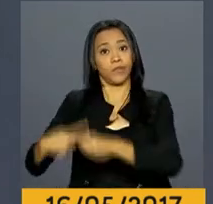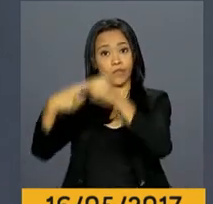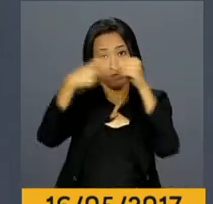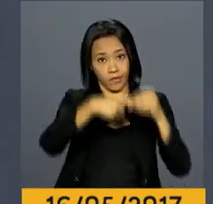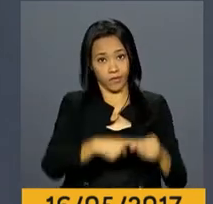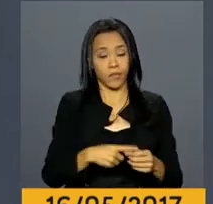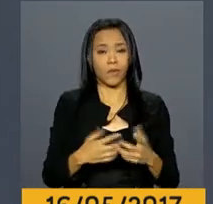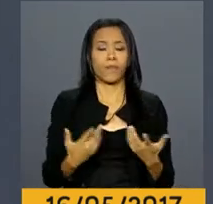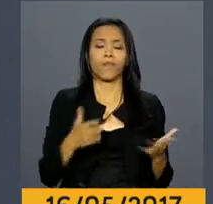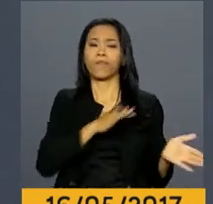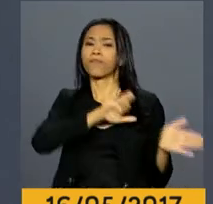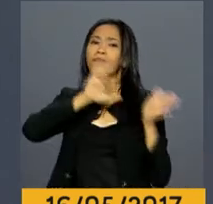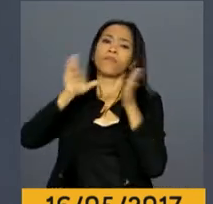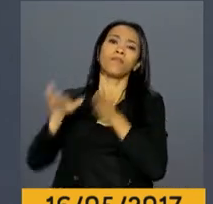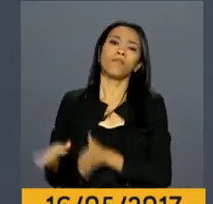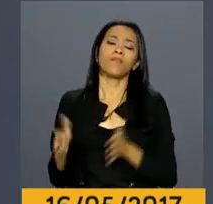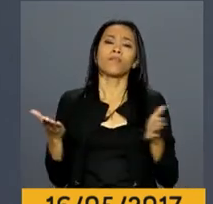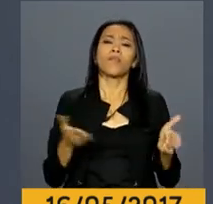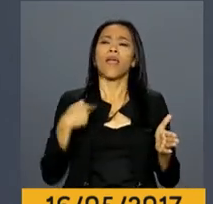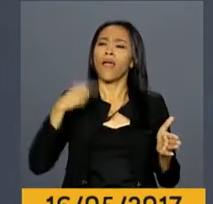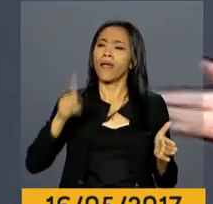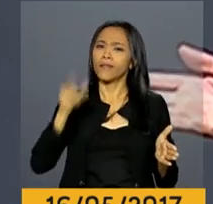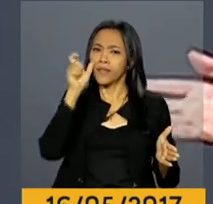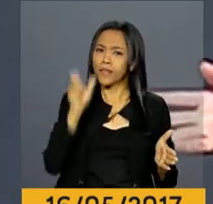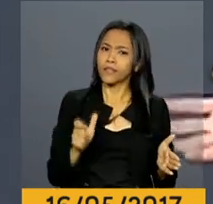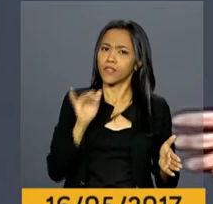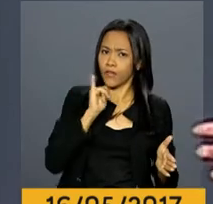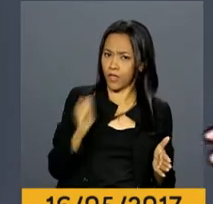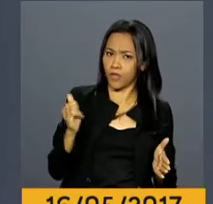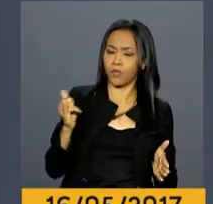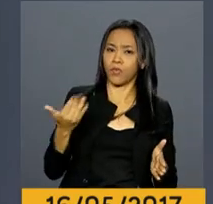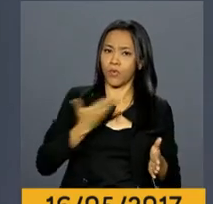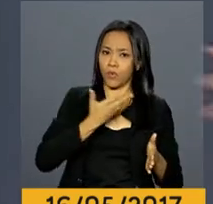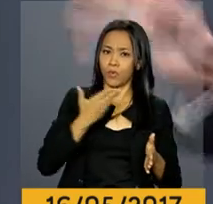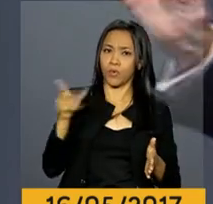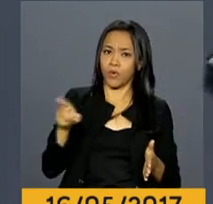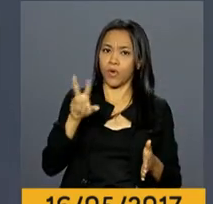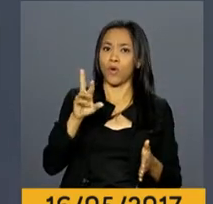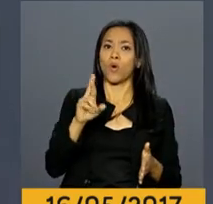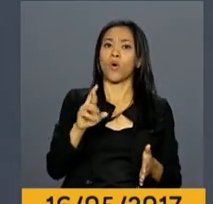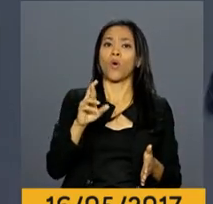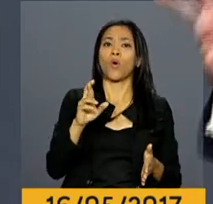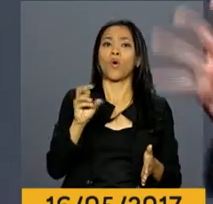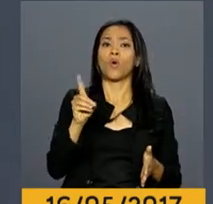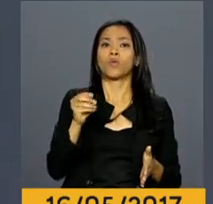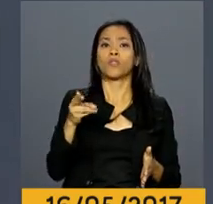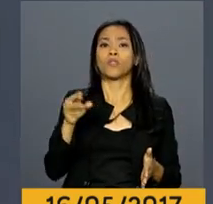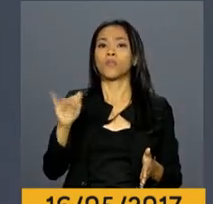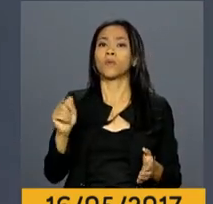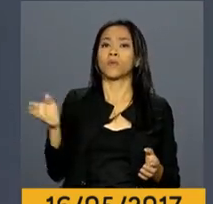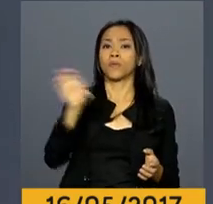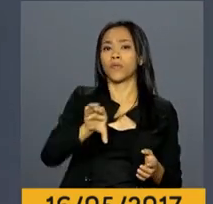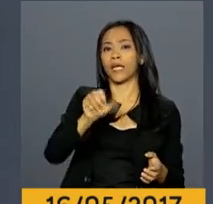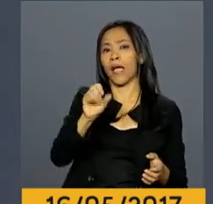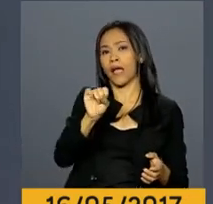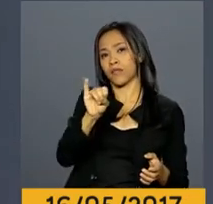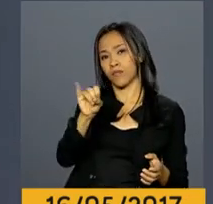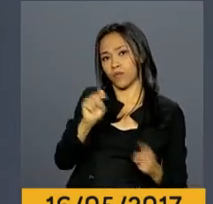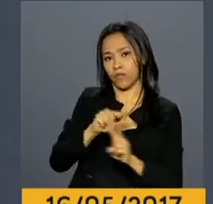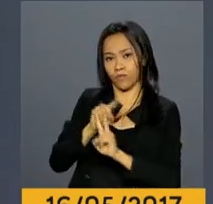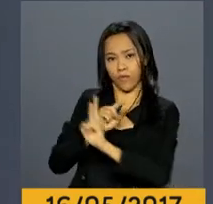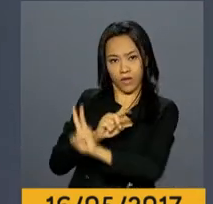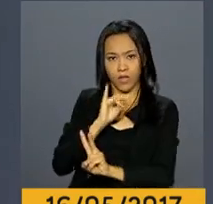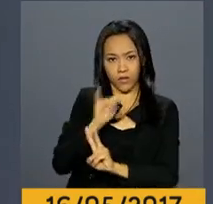é interessante, viu Rodrigo, Cássio e amigos, quando você fala em reforma tributária, é uma coisa que envolve